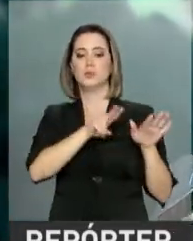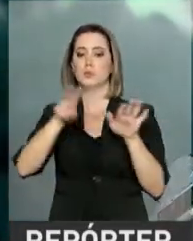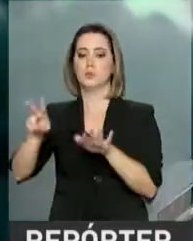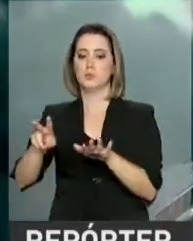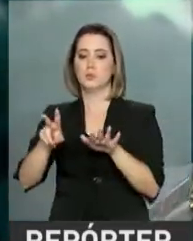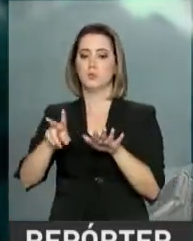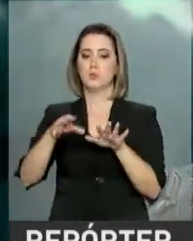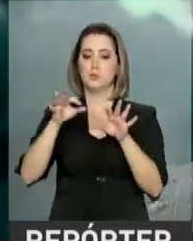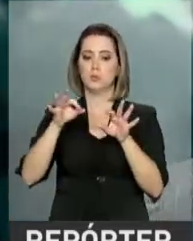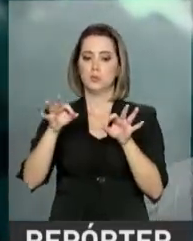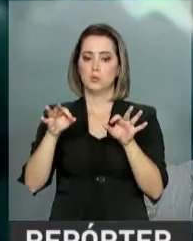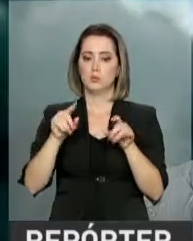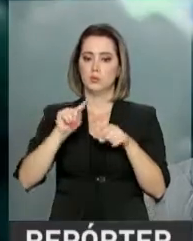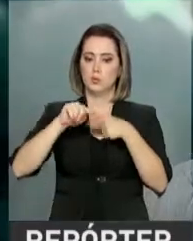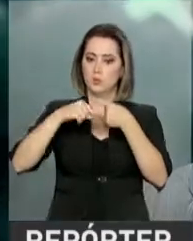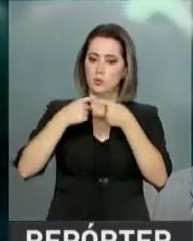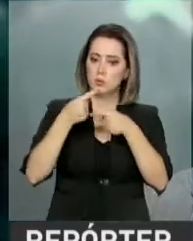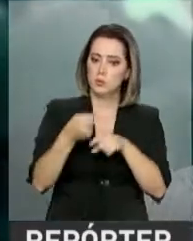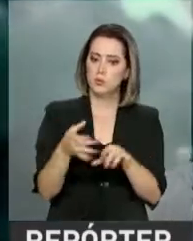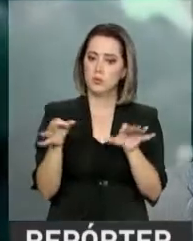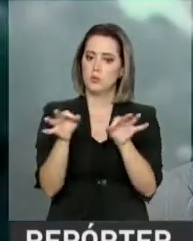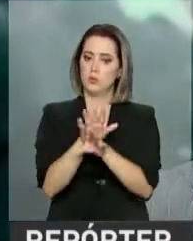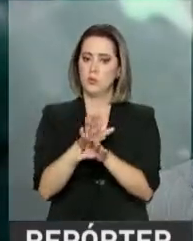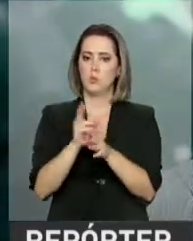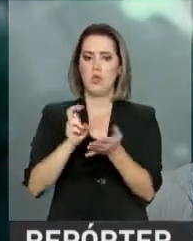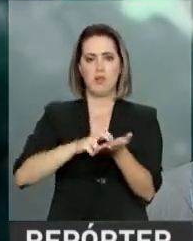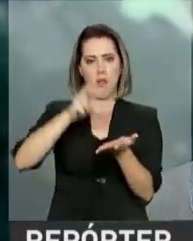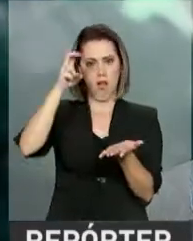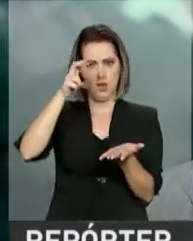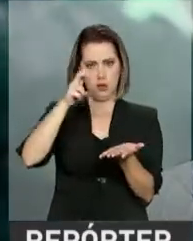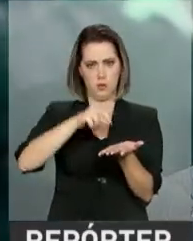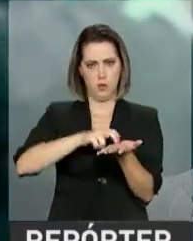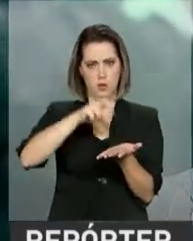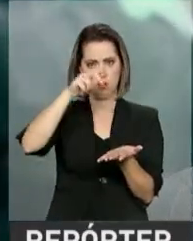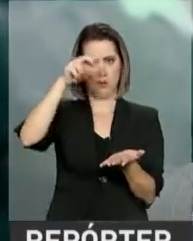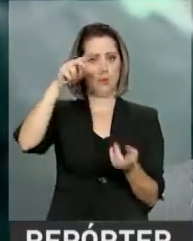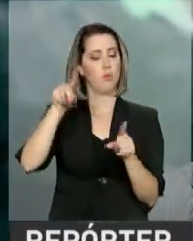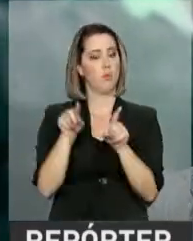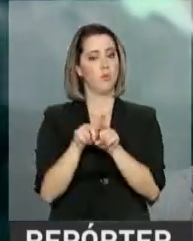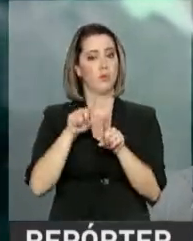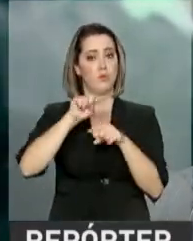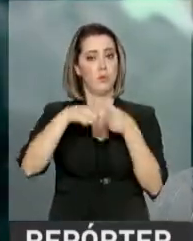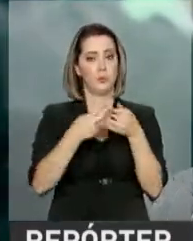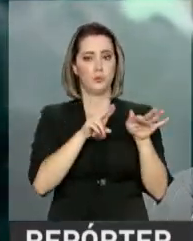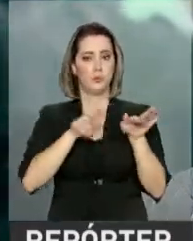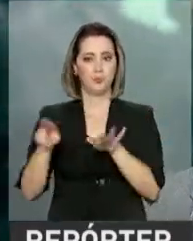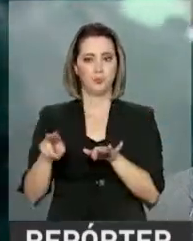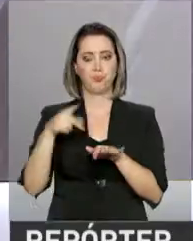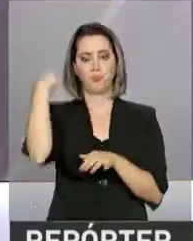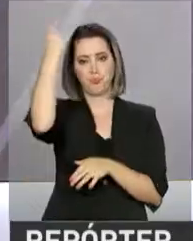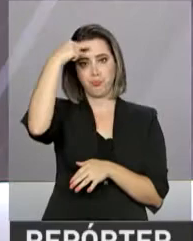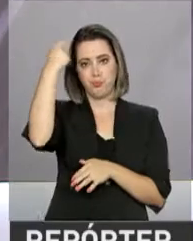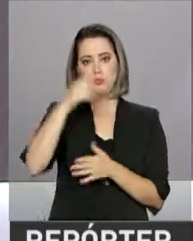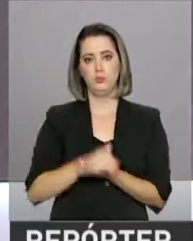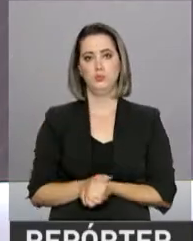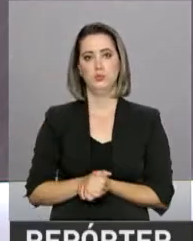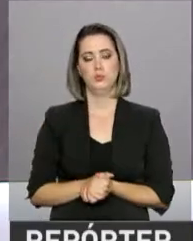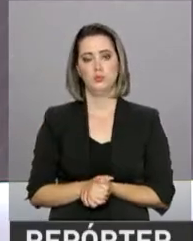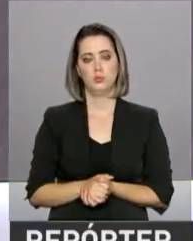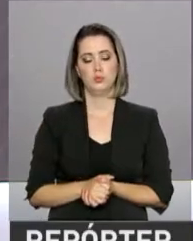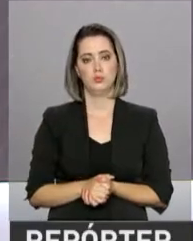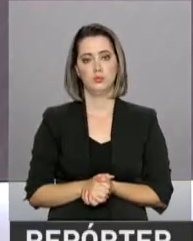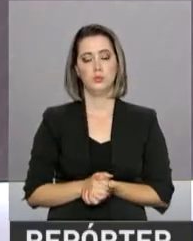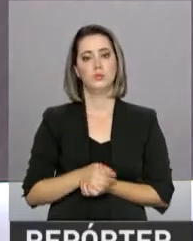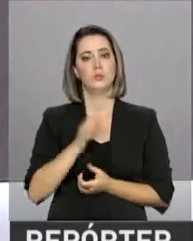logo em seguida a páscoa logo na segunda terça feira depois da semana santa isso parecia ter apresentado o